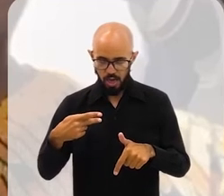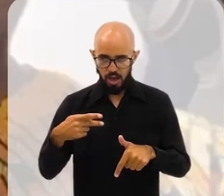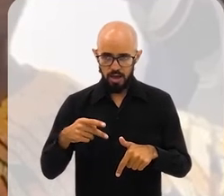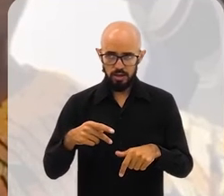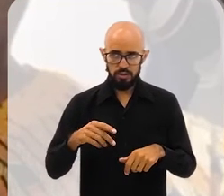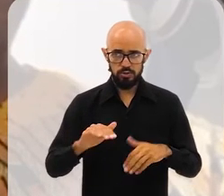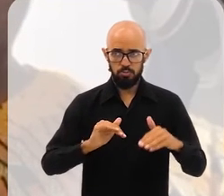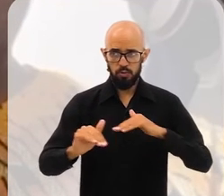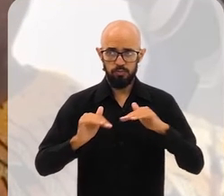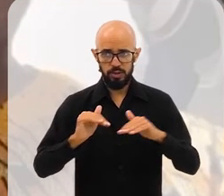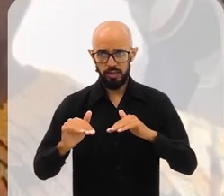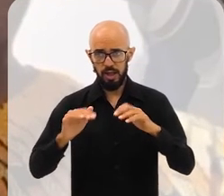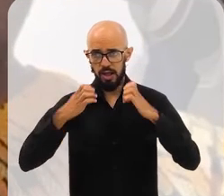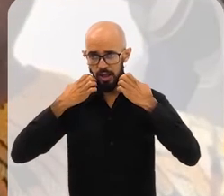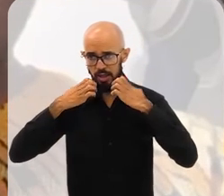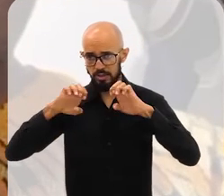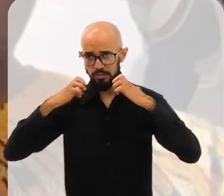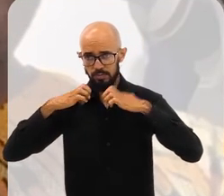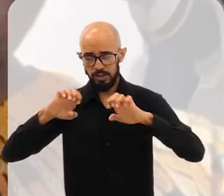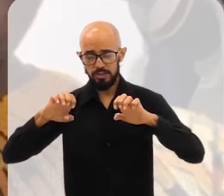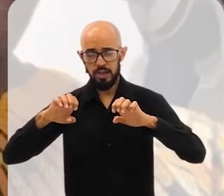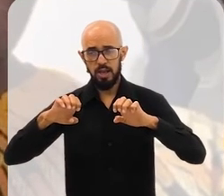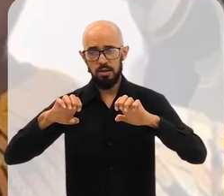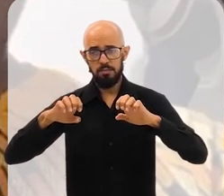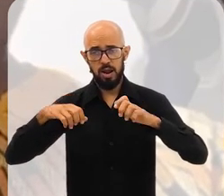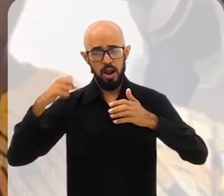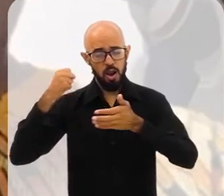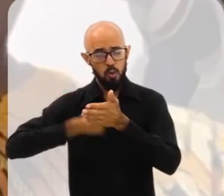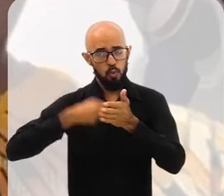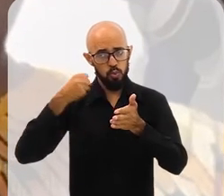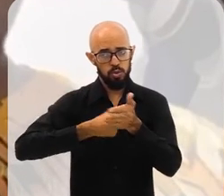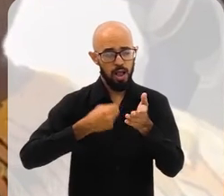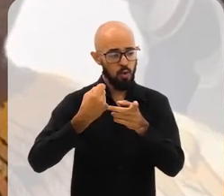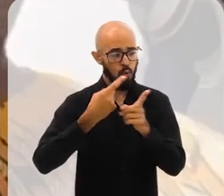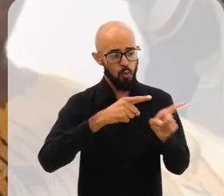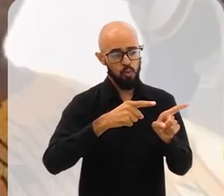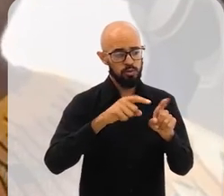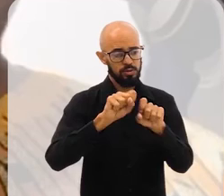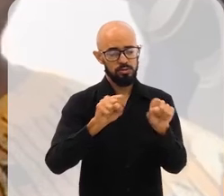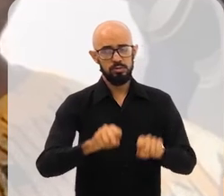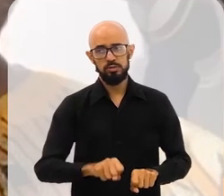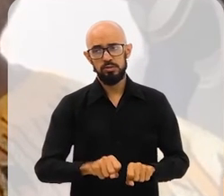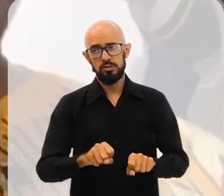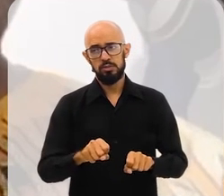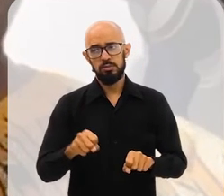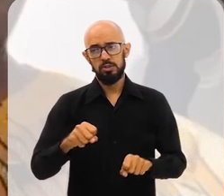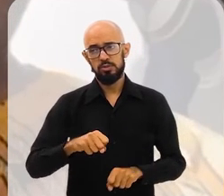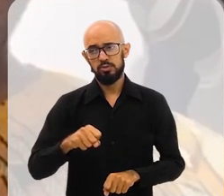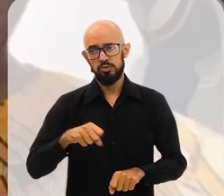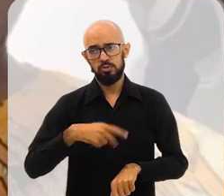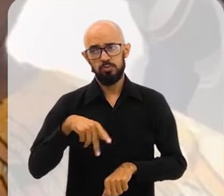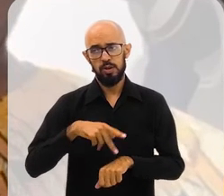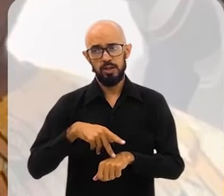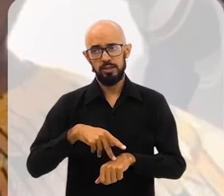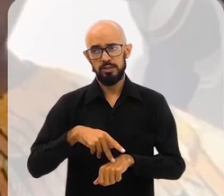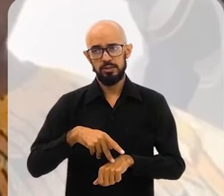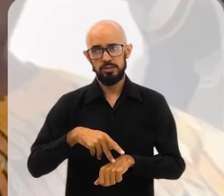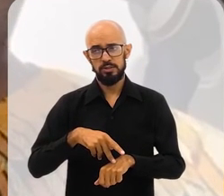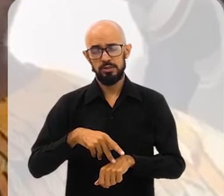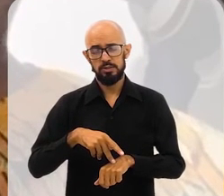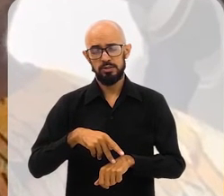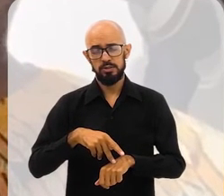mundo de falar de se movimentar expressar para lutar contra Esse sistema de um país